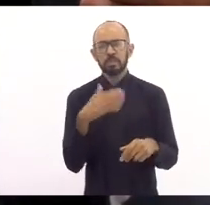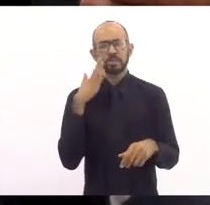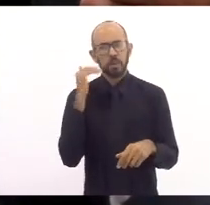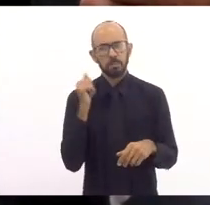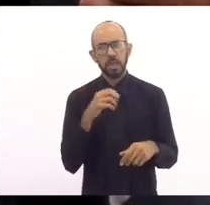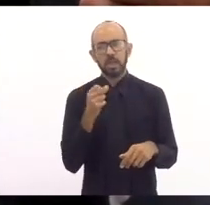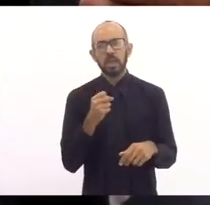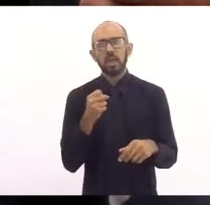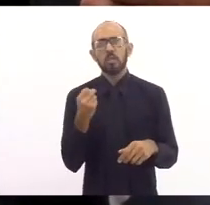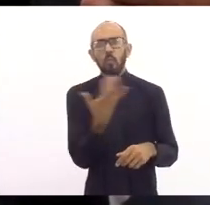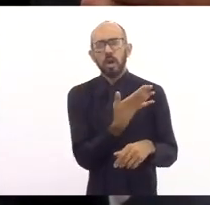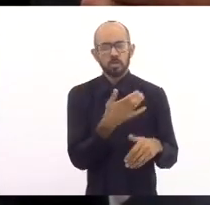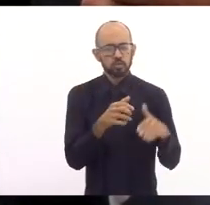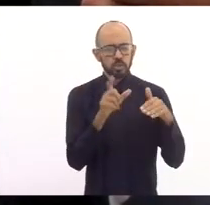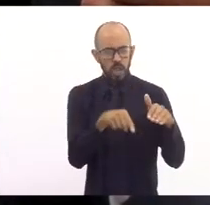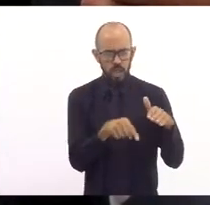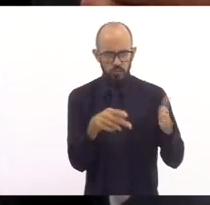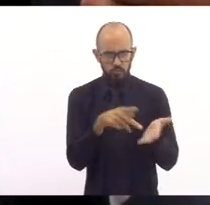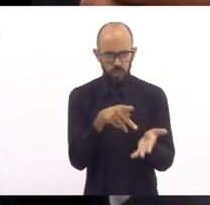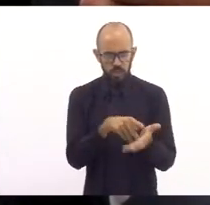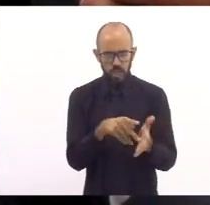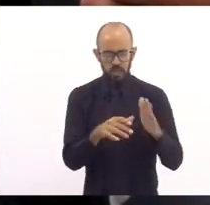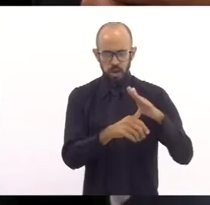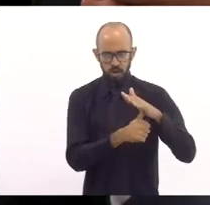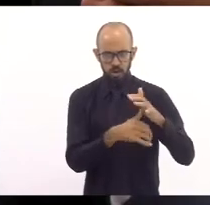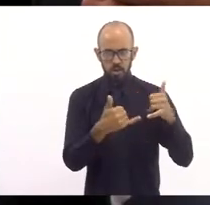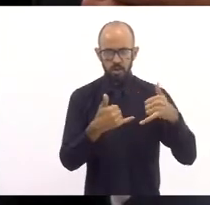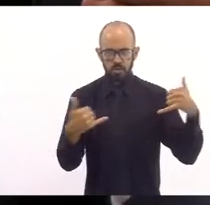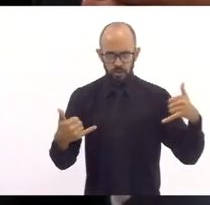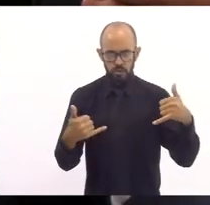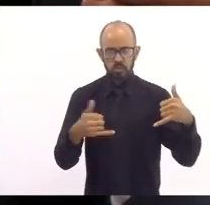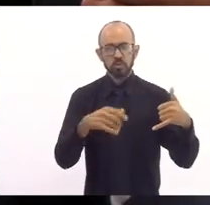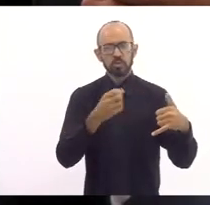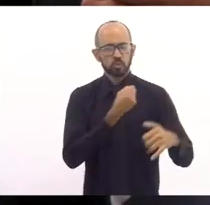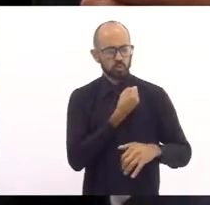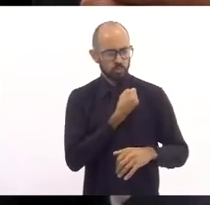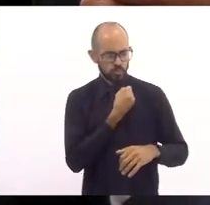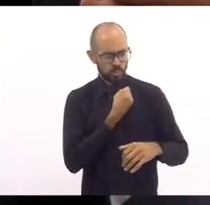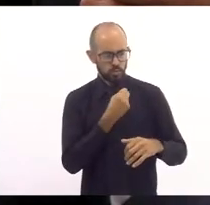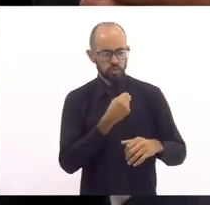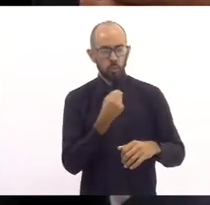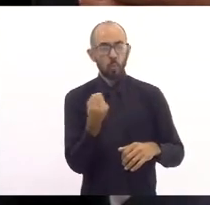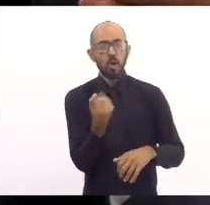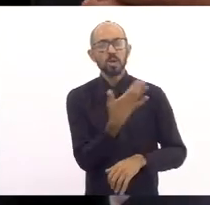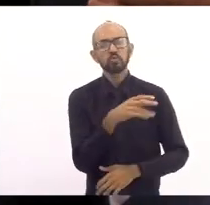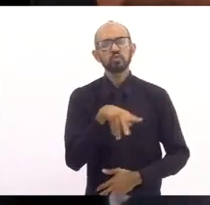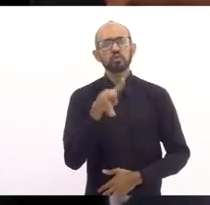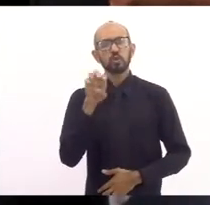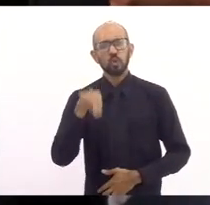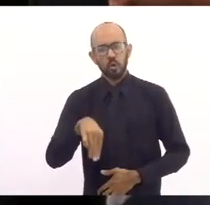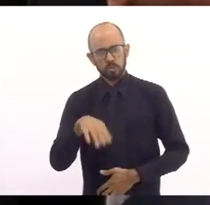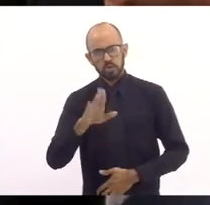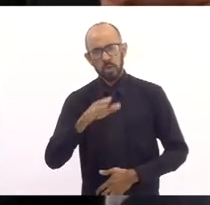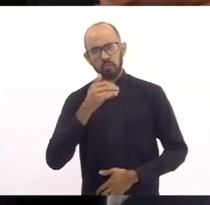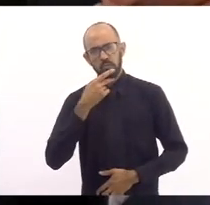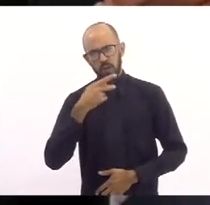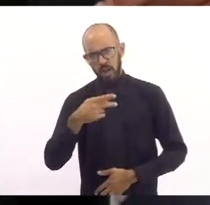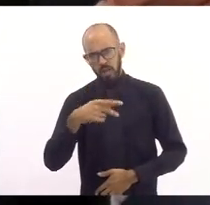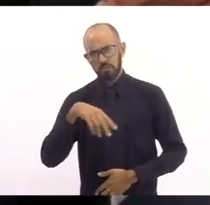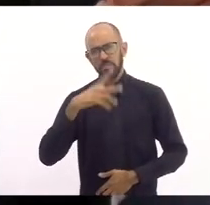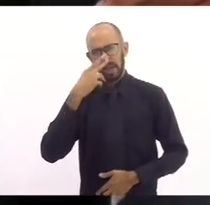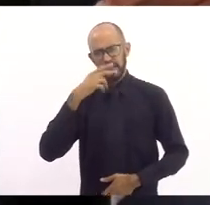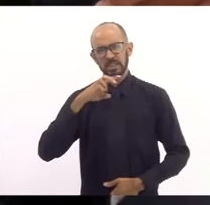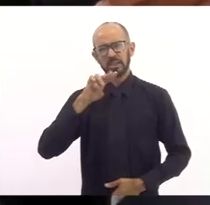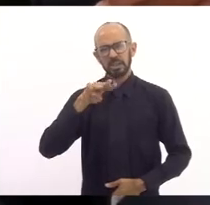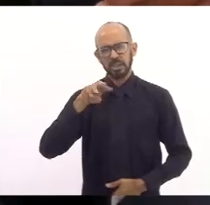que decorrem de furto de cabos efetivo. O número, até foi colocado, né, o número de quilômetros que foram furtados, que foram 38, me parece que a